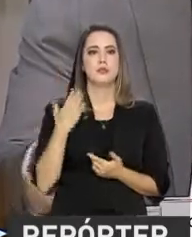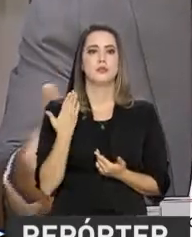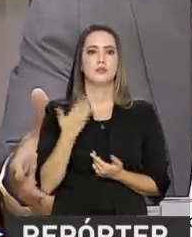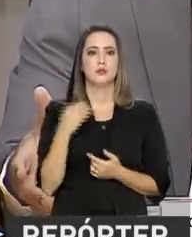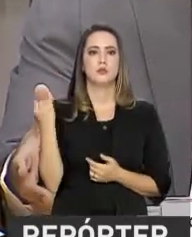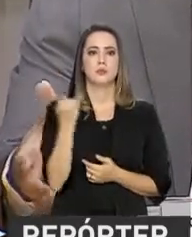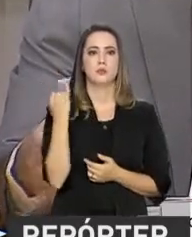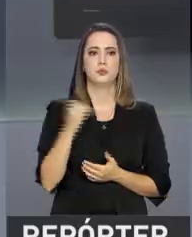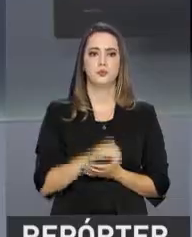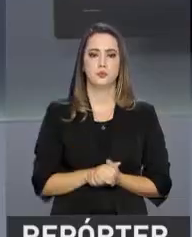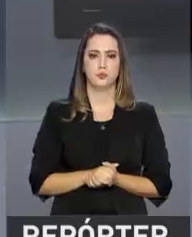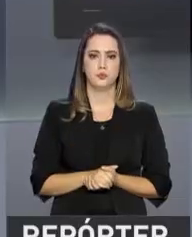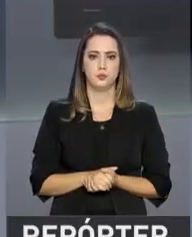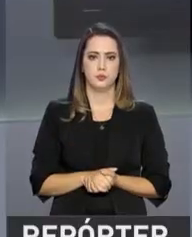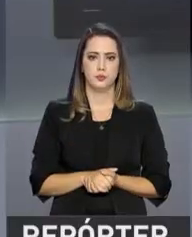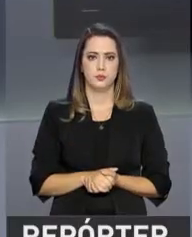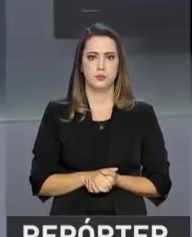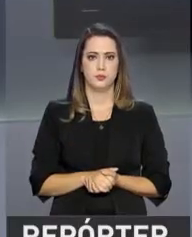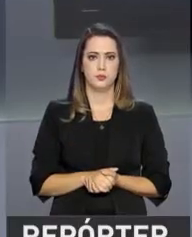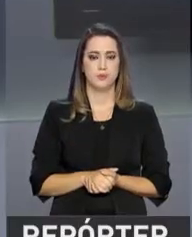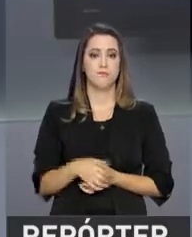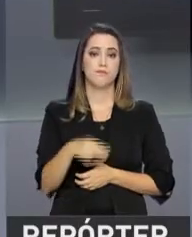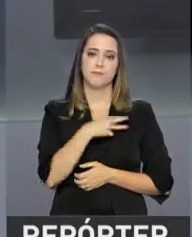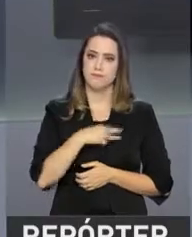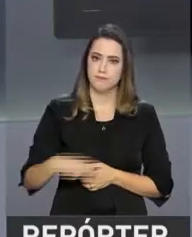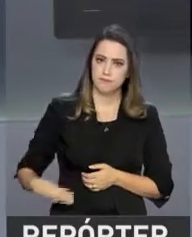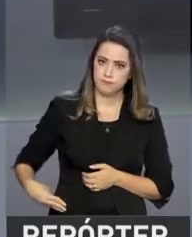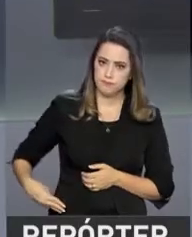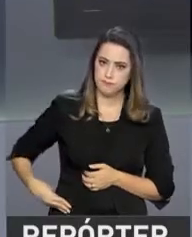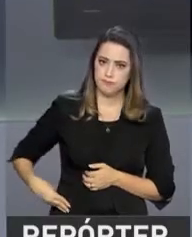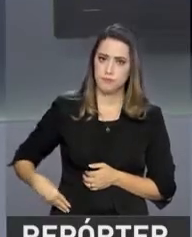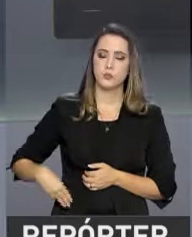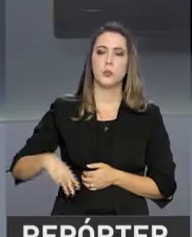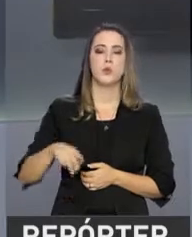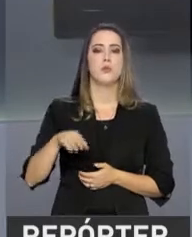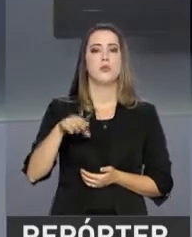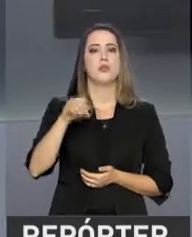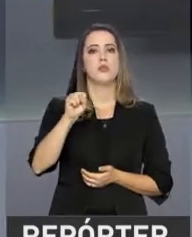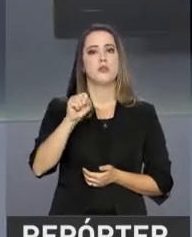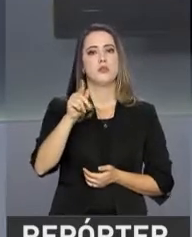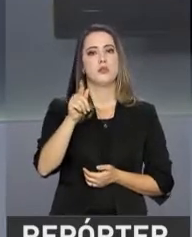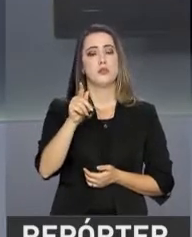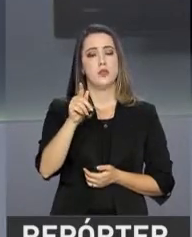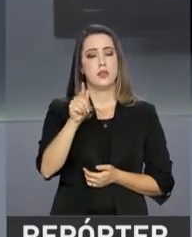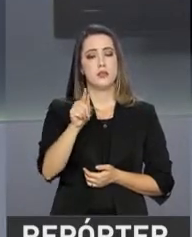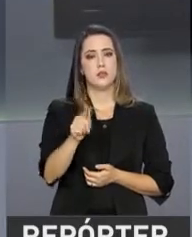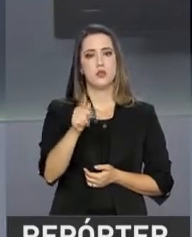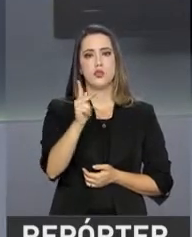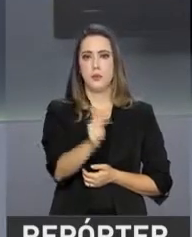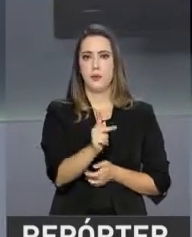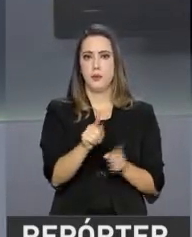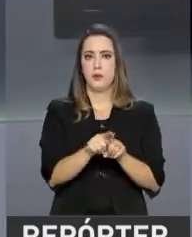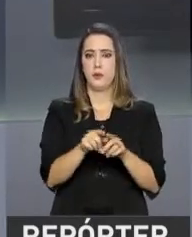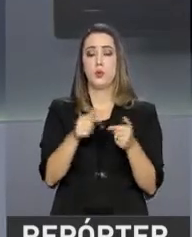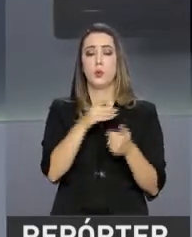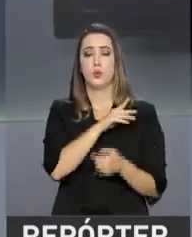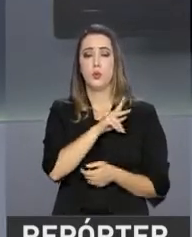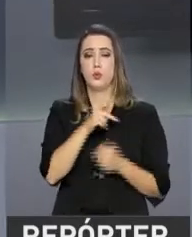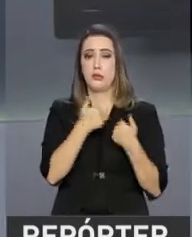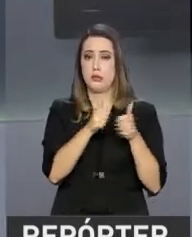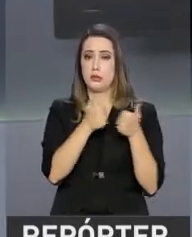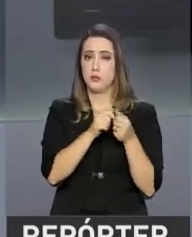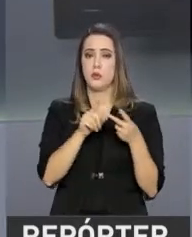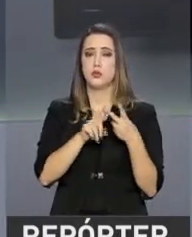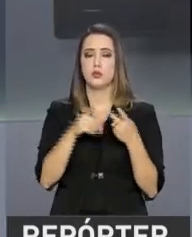são produzidos. Os ministros da Secretaria-Geral da Presidência, dos Transportes e do Turismo participaram